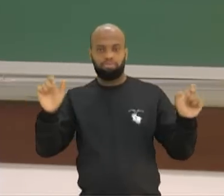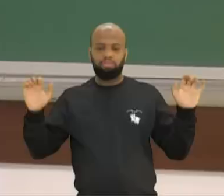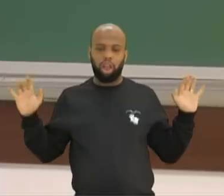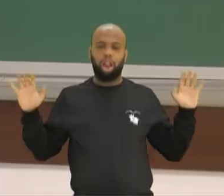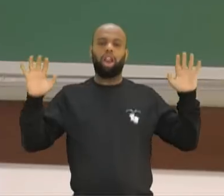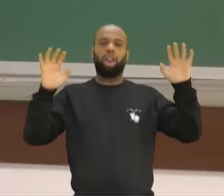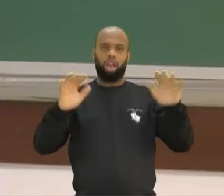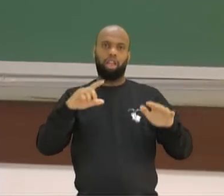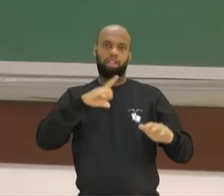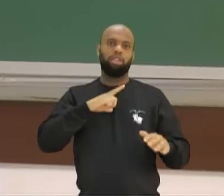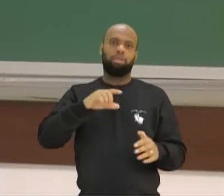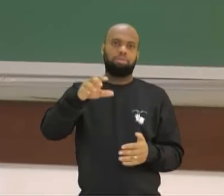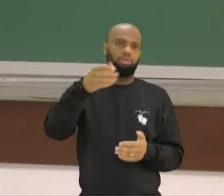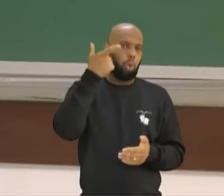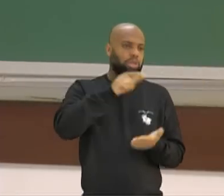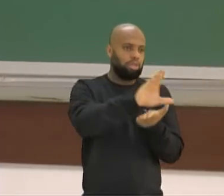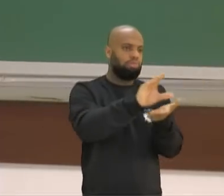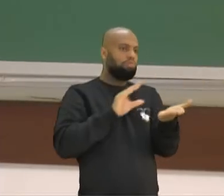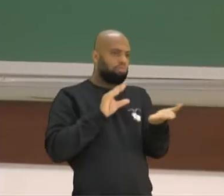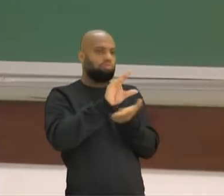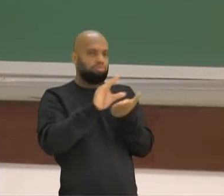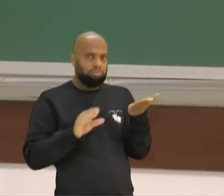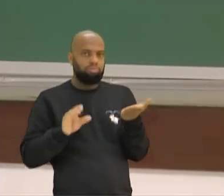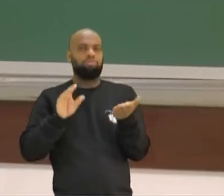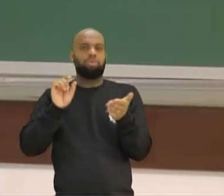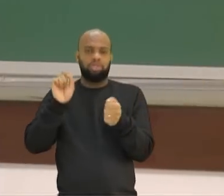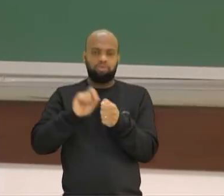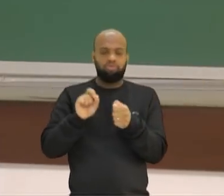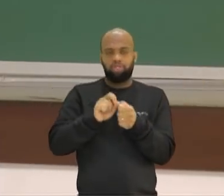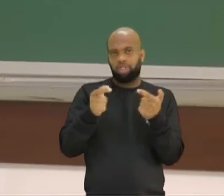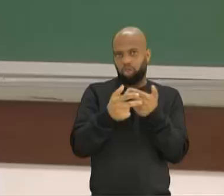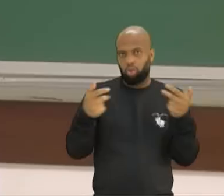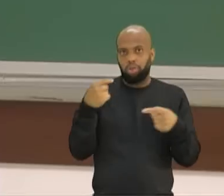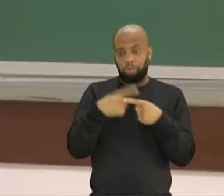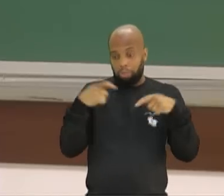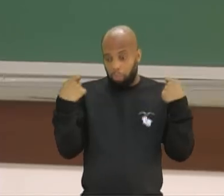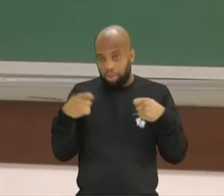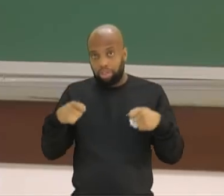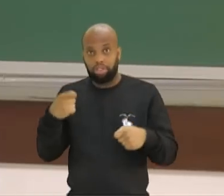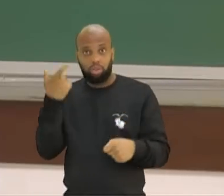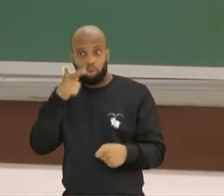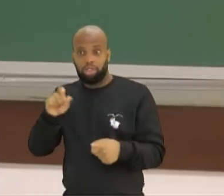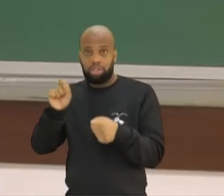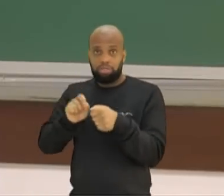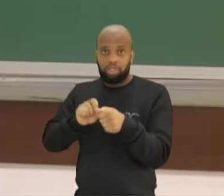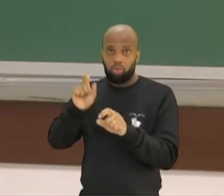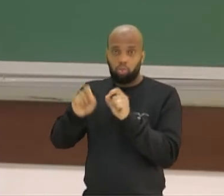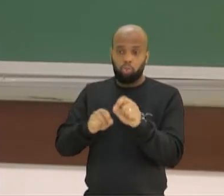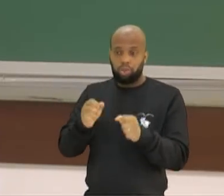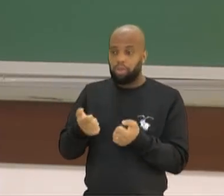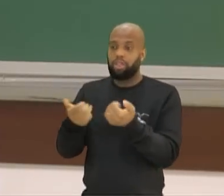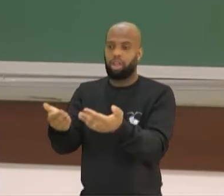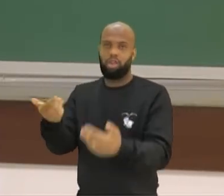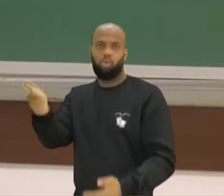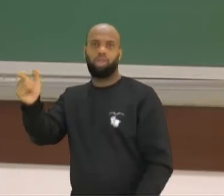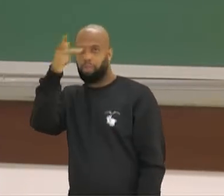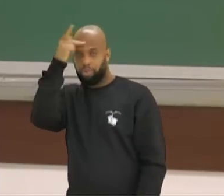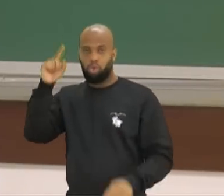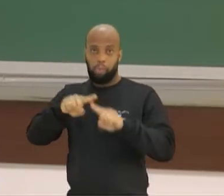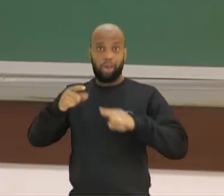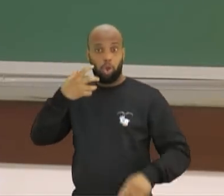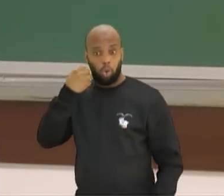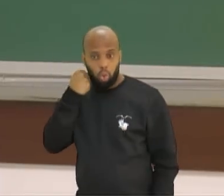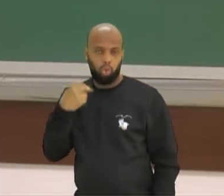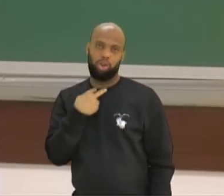até pegam dinheiro, né, fazem rifas, tudo para juntar dinheiro, porque precisa para fazer bem para o outro, mas não tem fins